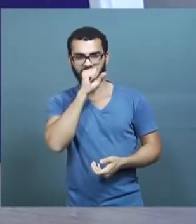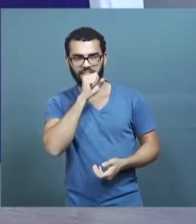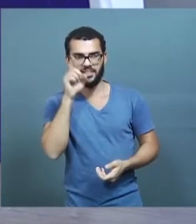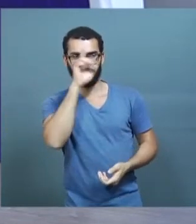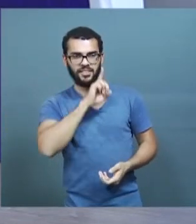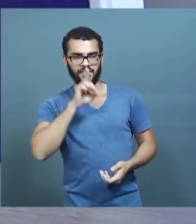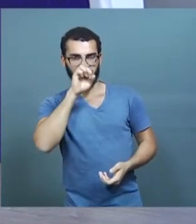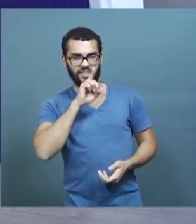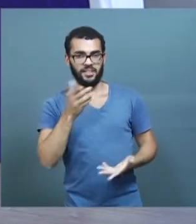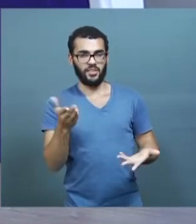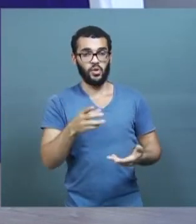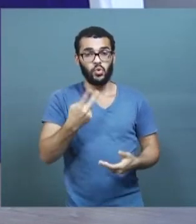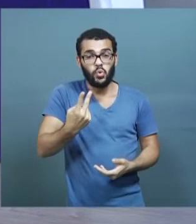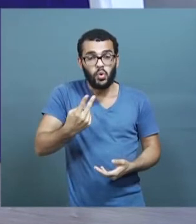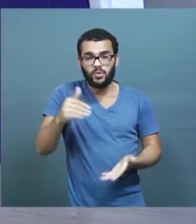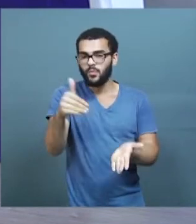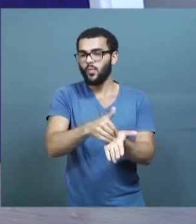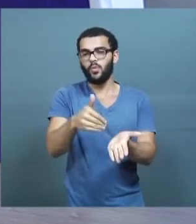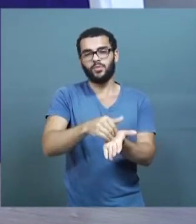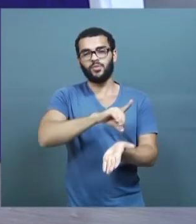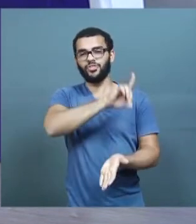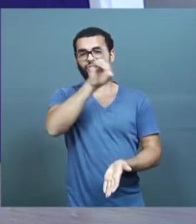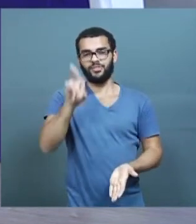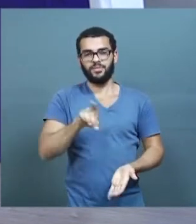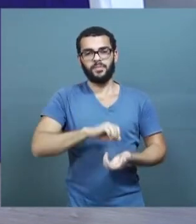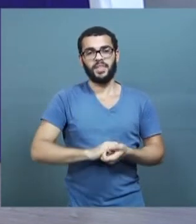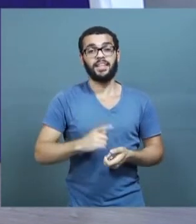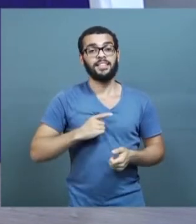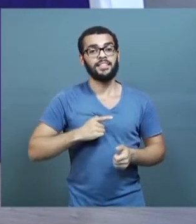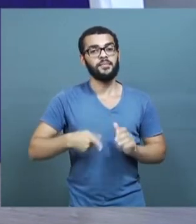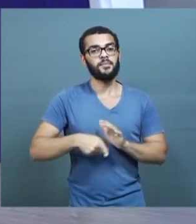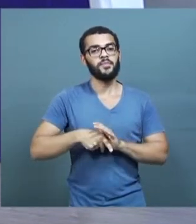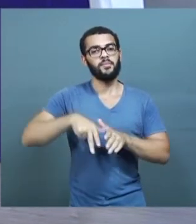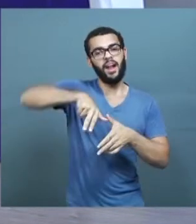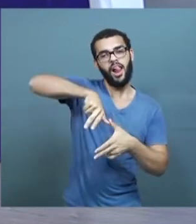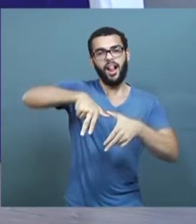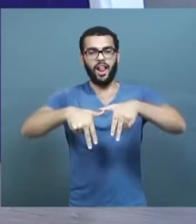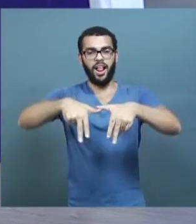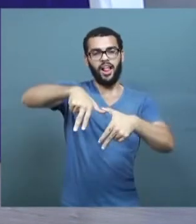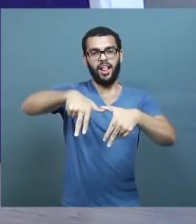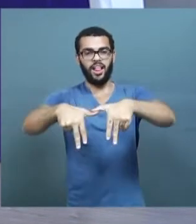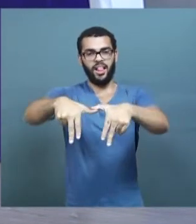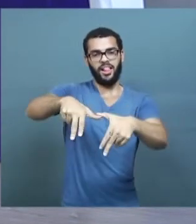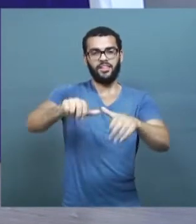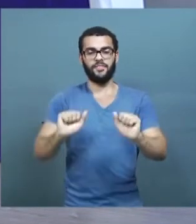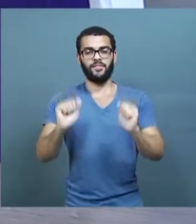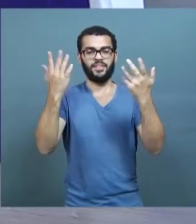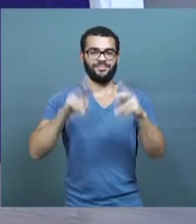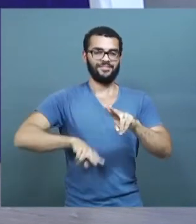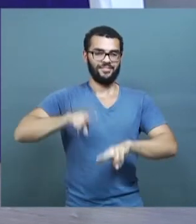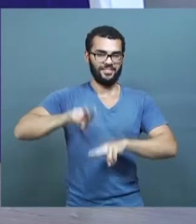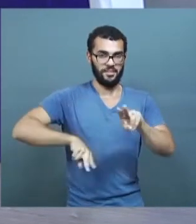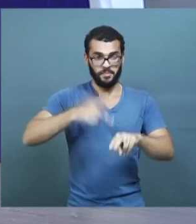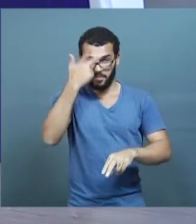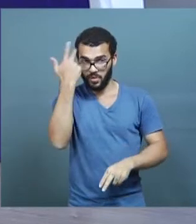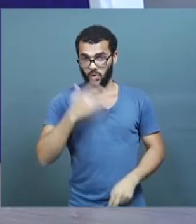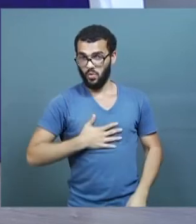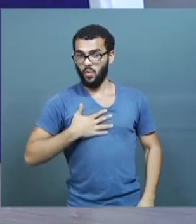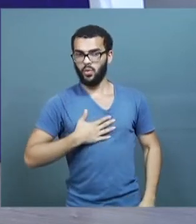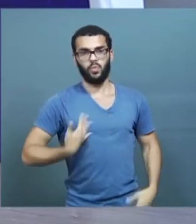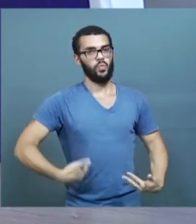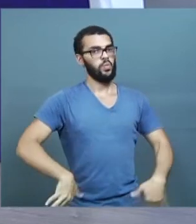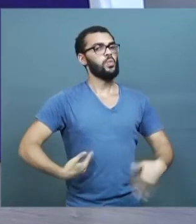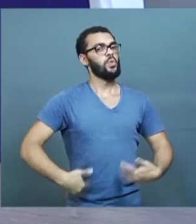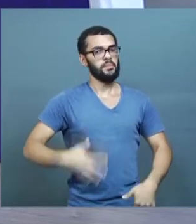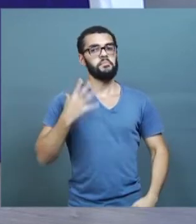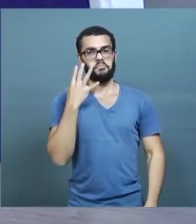os dois últimos dias de festa, com o Festival de Quadrilhas Juninas. Para quem gosta, é um espetáculo muito bonito o festival. Com